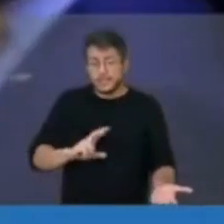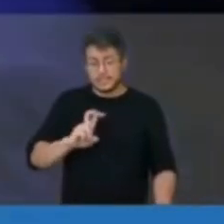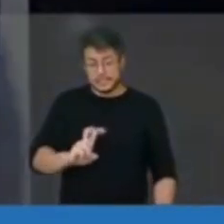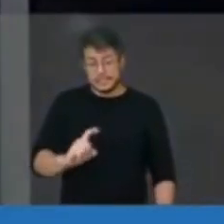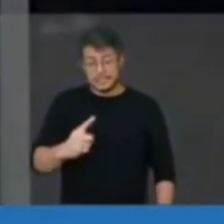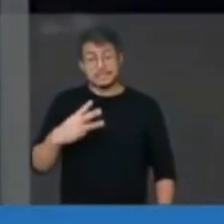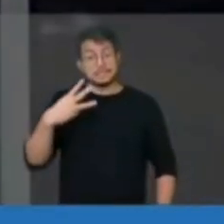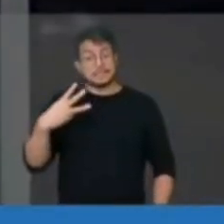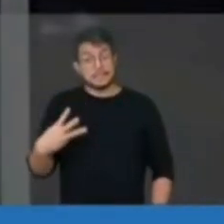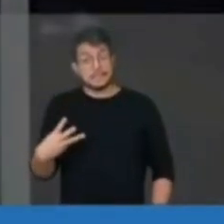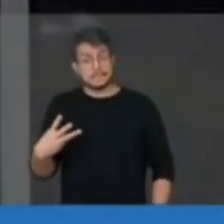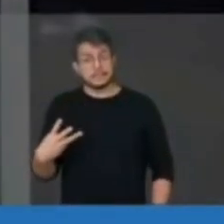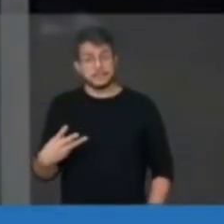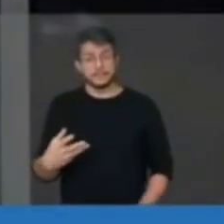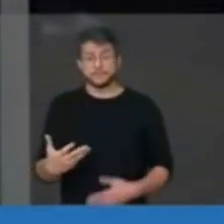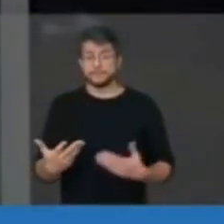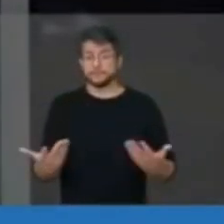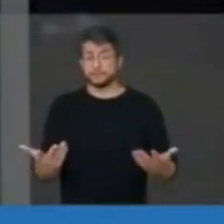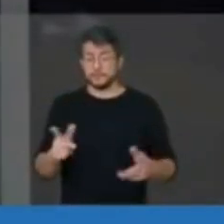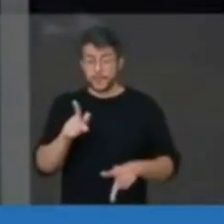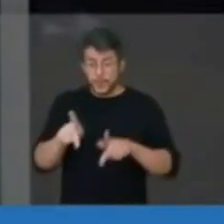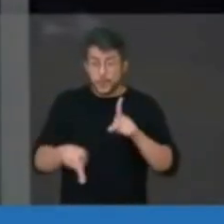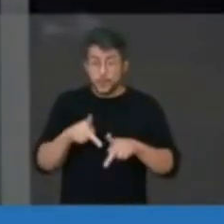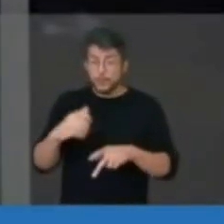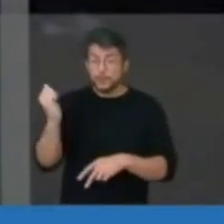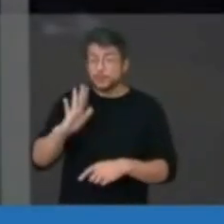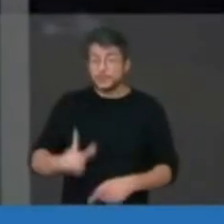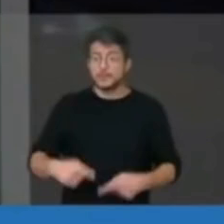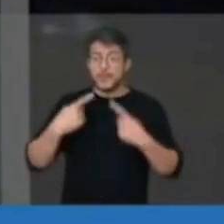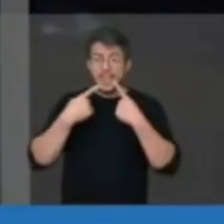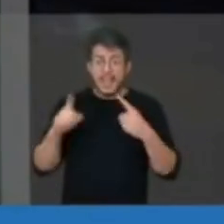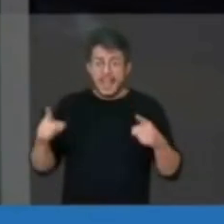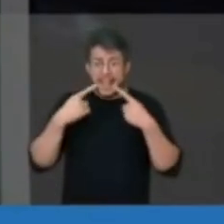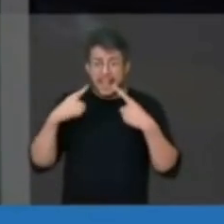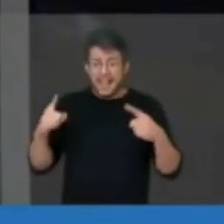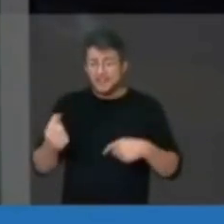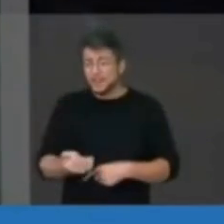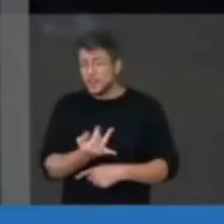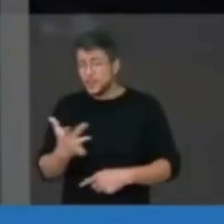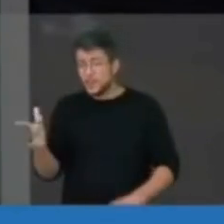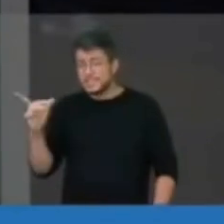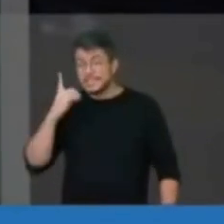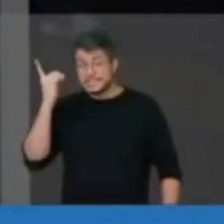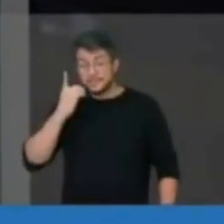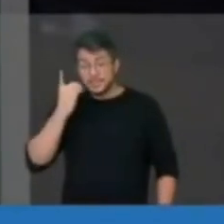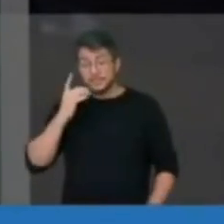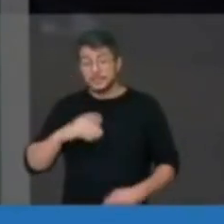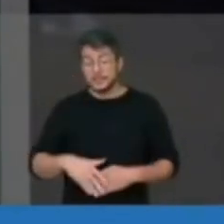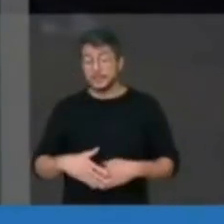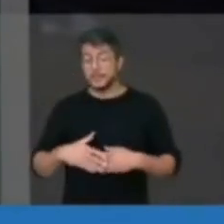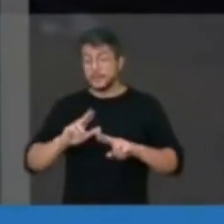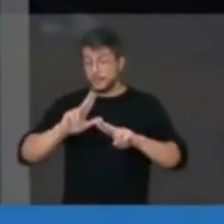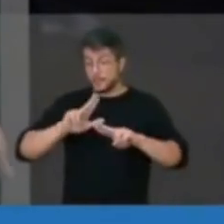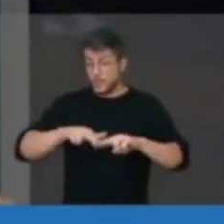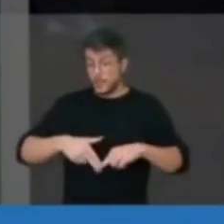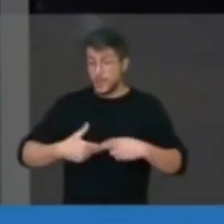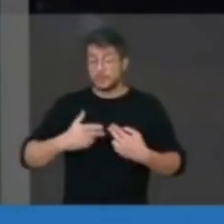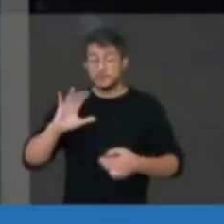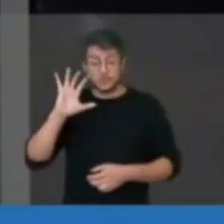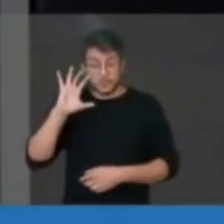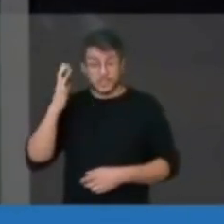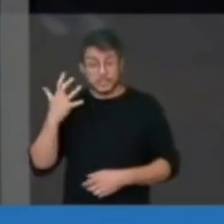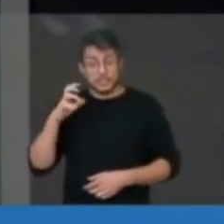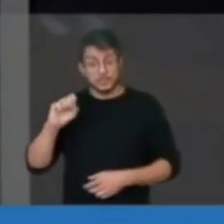contrário, a população brasileira vive reclamando do número de deputados. E isso é em virtude de uma decisão do